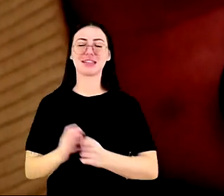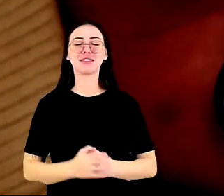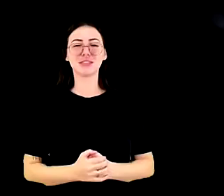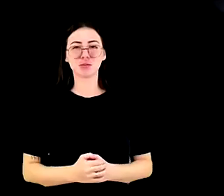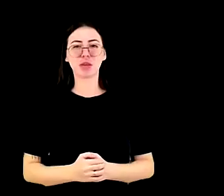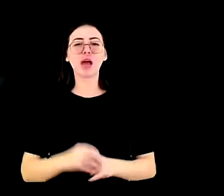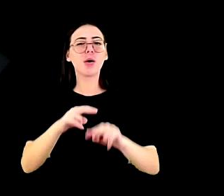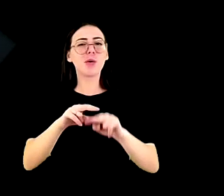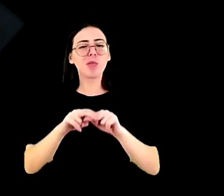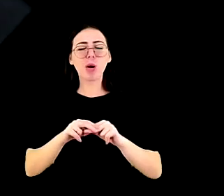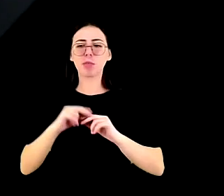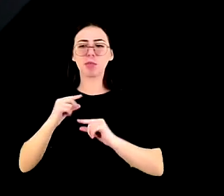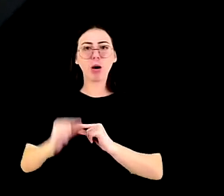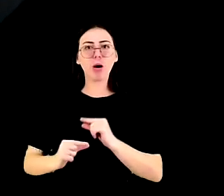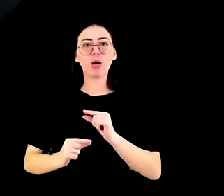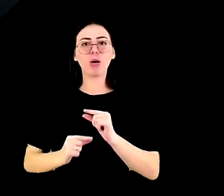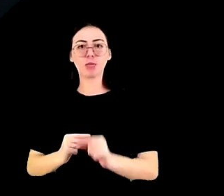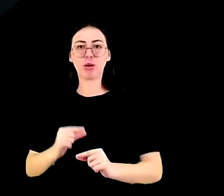futuro.